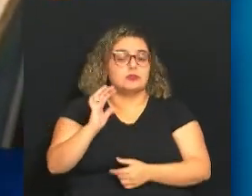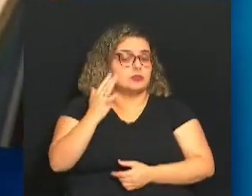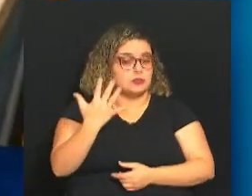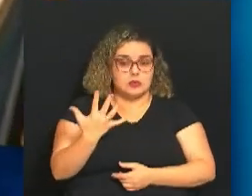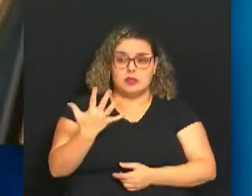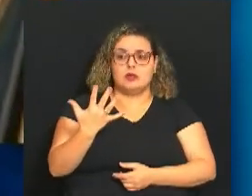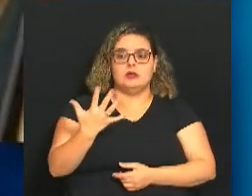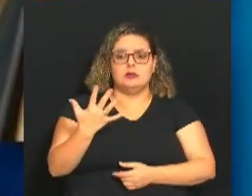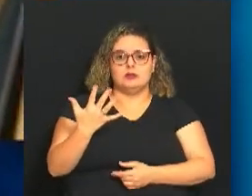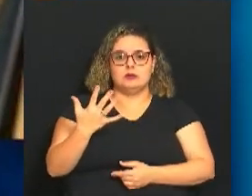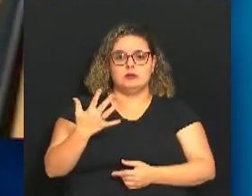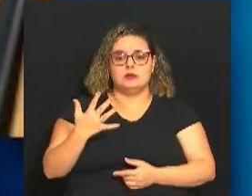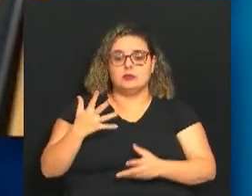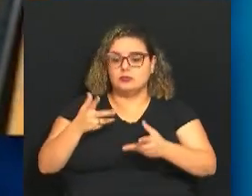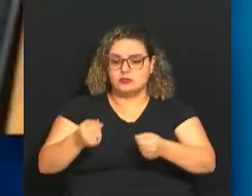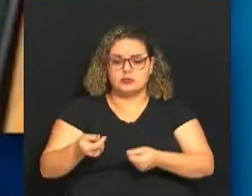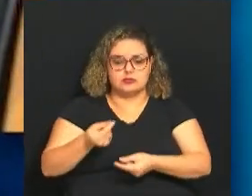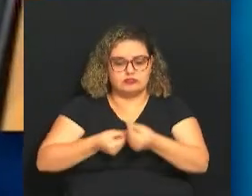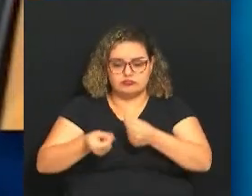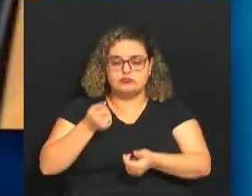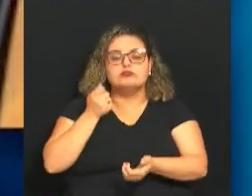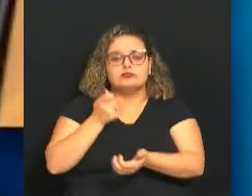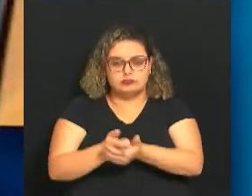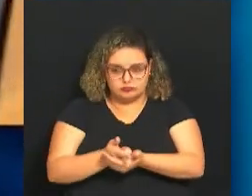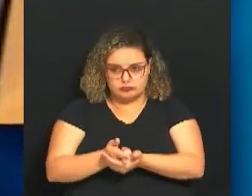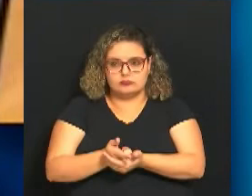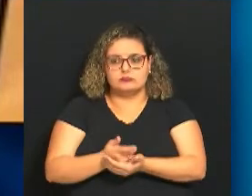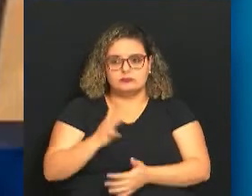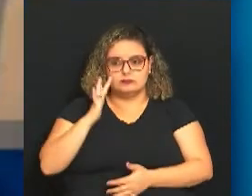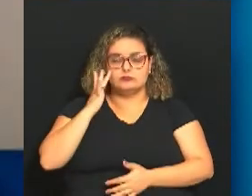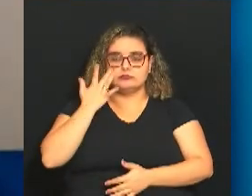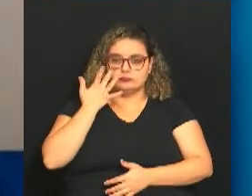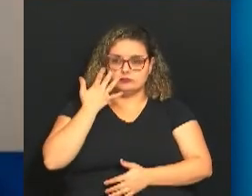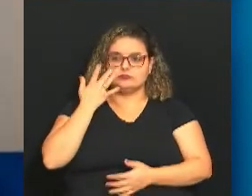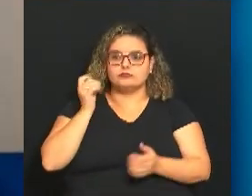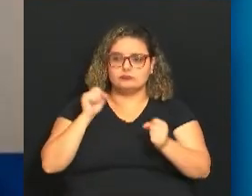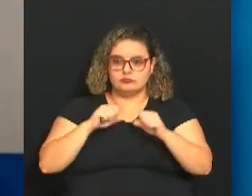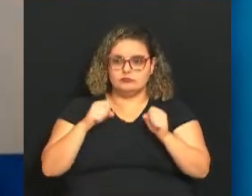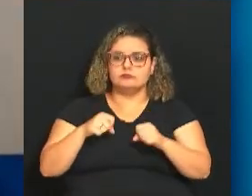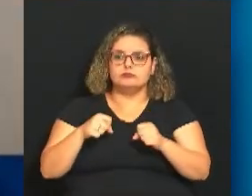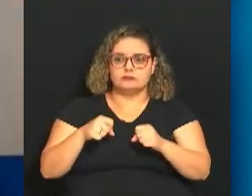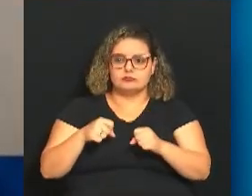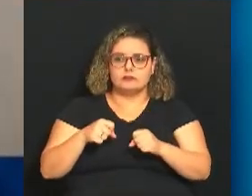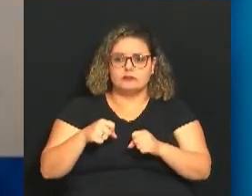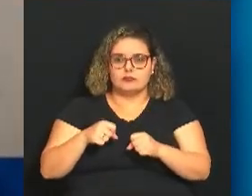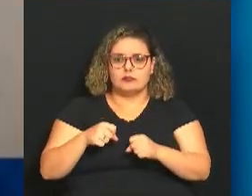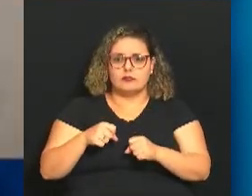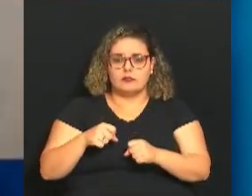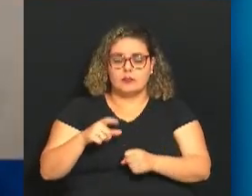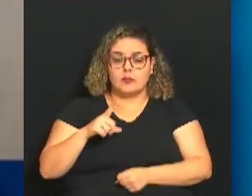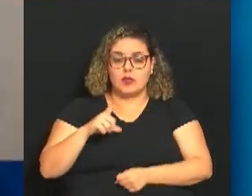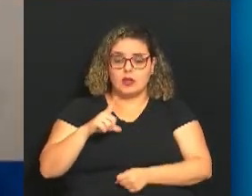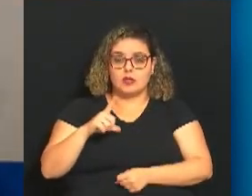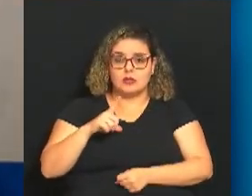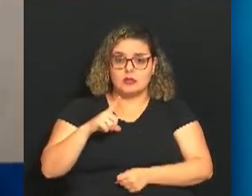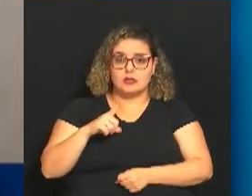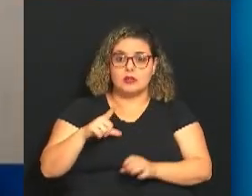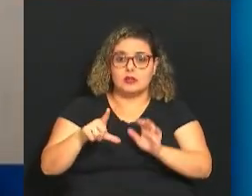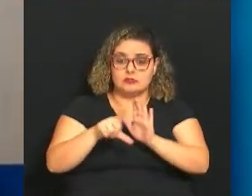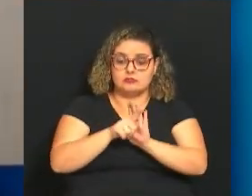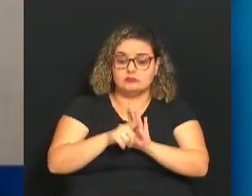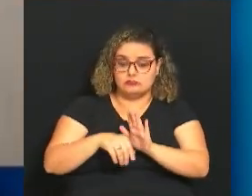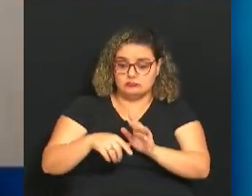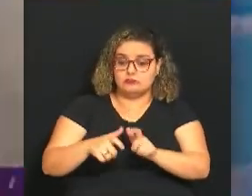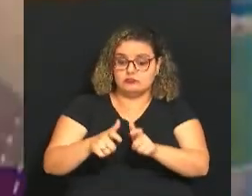a prestação de contas, tudo mais. Eu acho que deveria ser, sim, deveria ter até um quórum muito maior